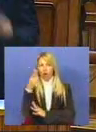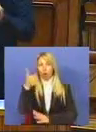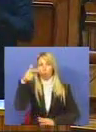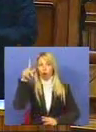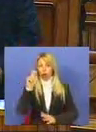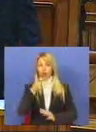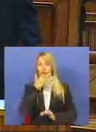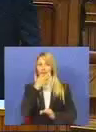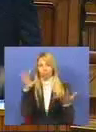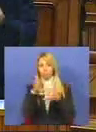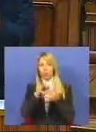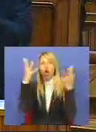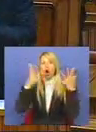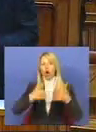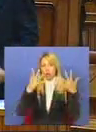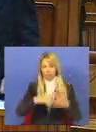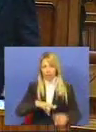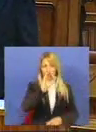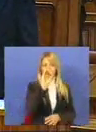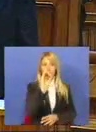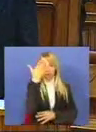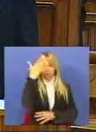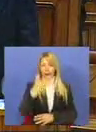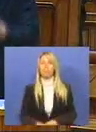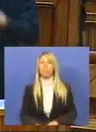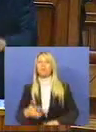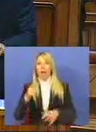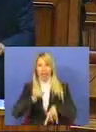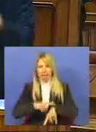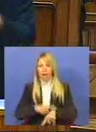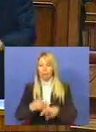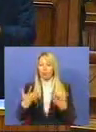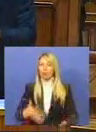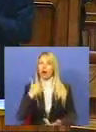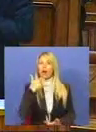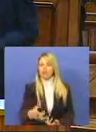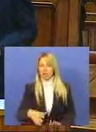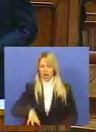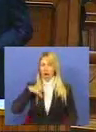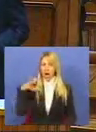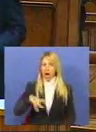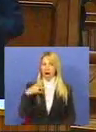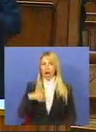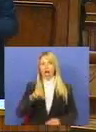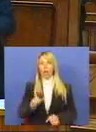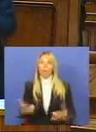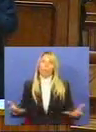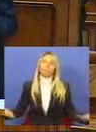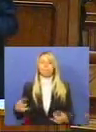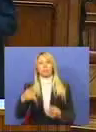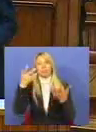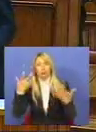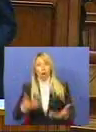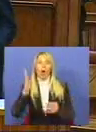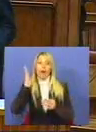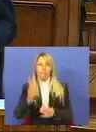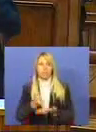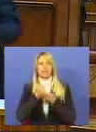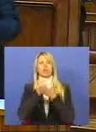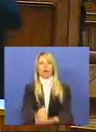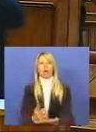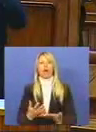orçamento. Primeira, é tempo de dizer às grandes fortunas, agora têm que contribuir. E têm que dar o vosso